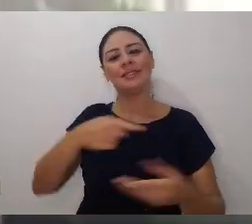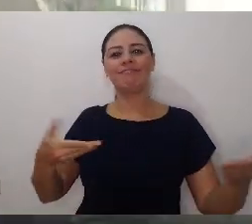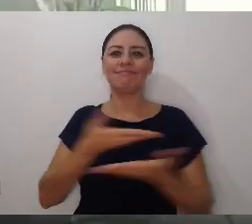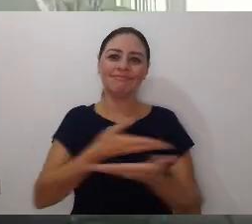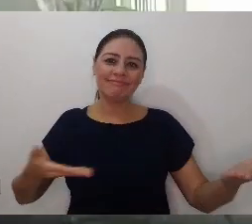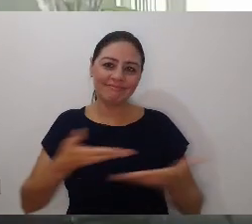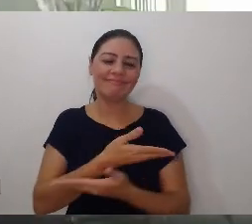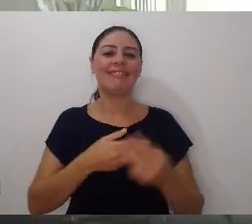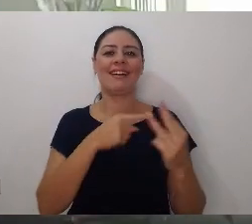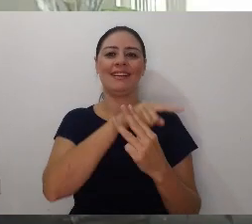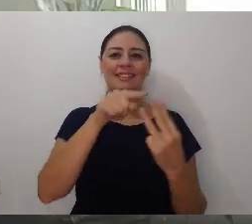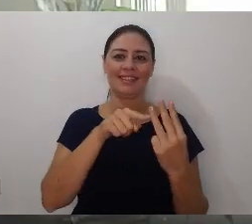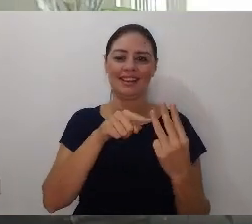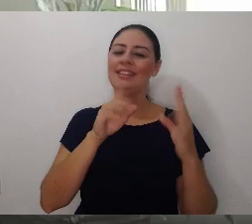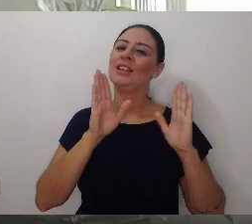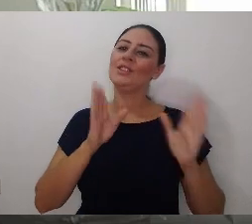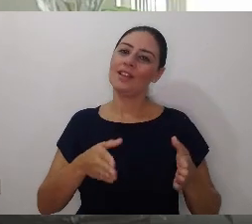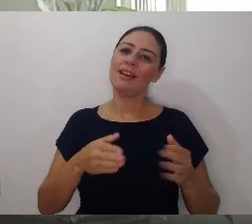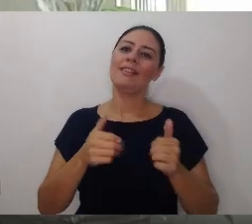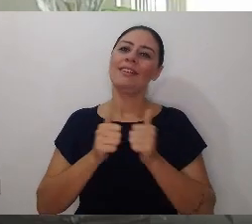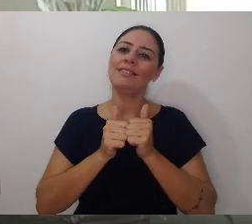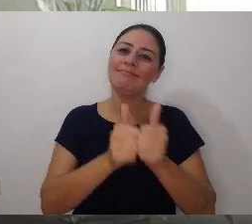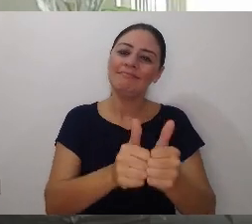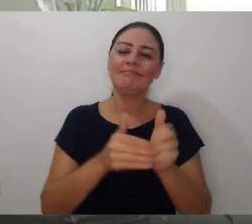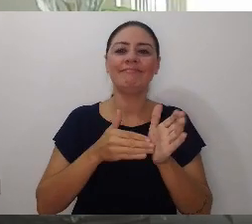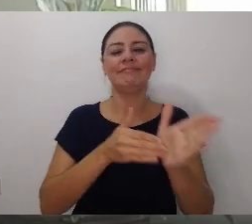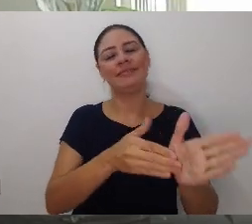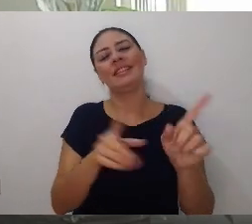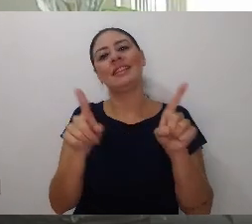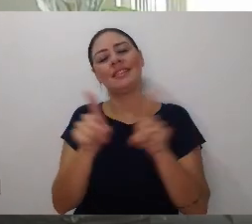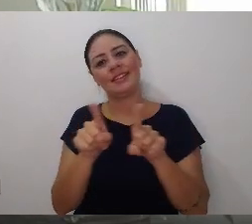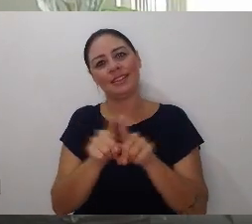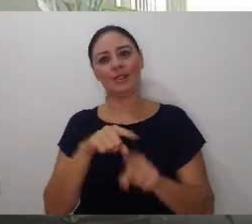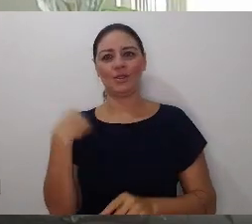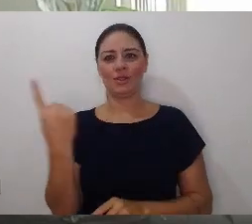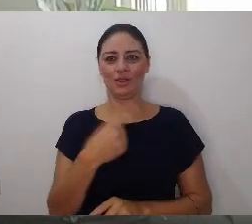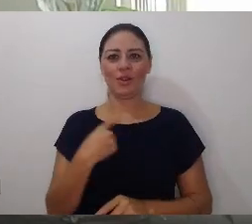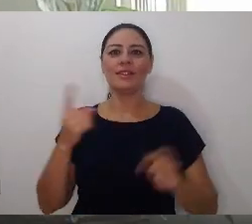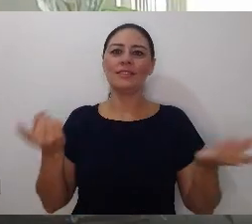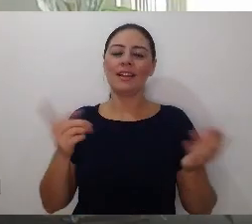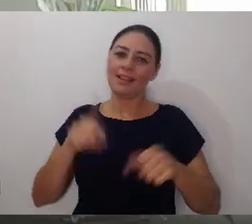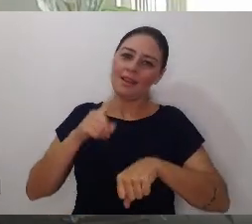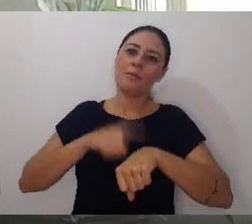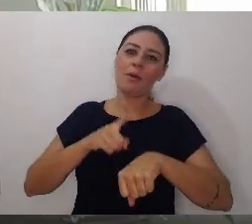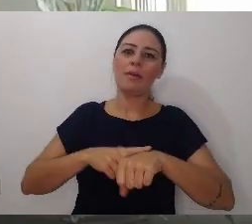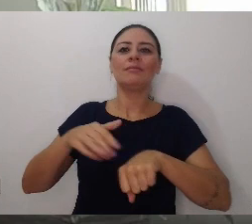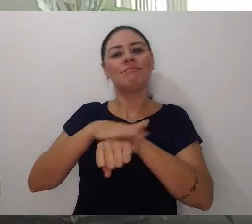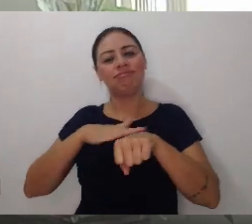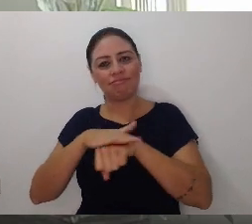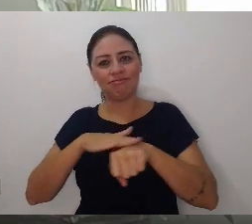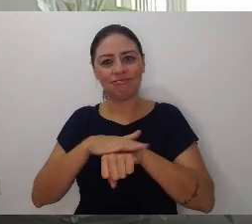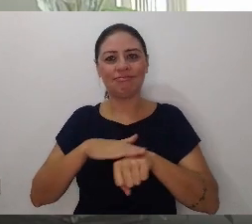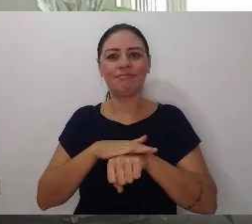Obrigada às nossas mediadoras, a Ana, a Marilu, que estão aqui acompanhando conosco, com a Camila, esse